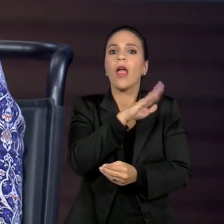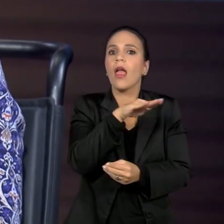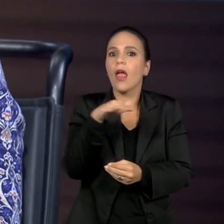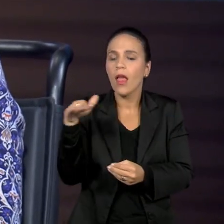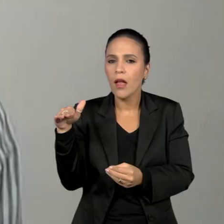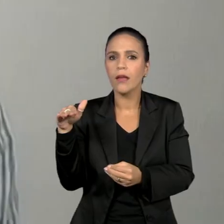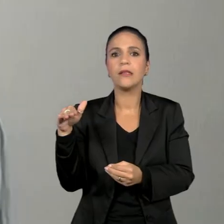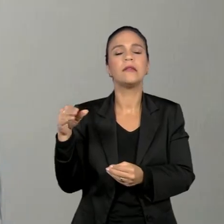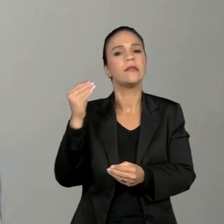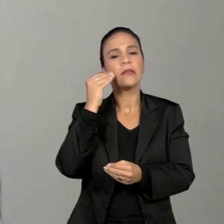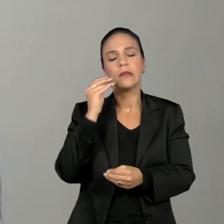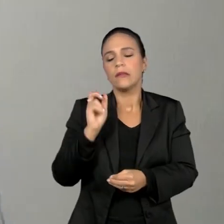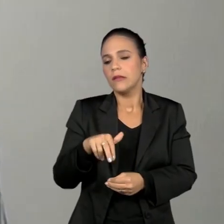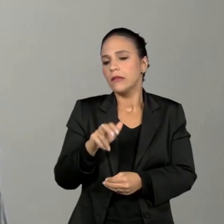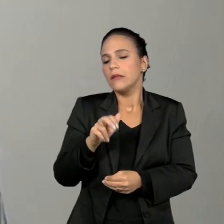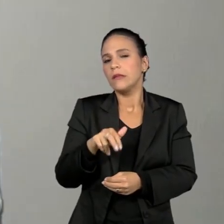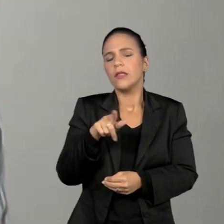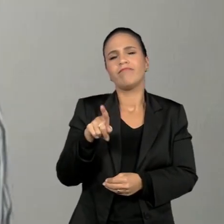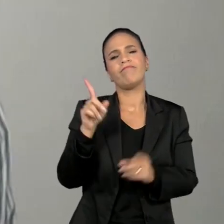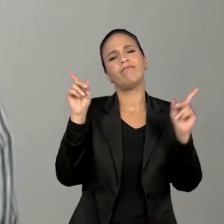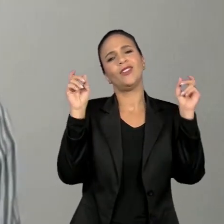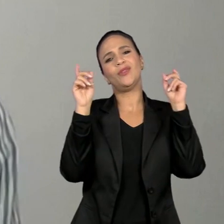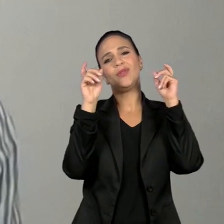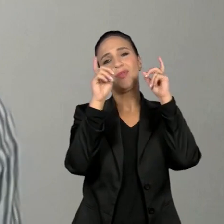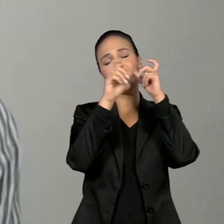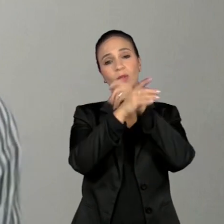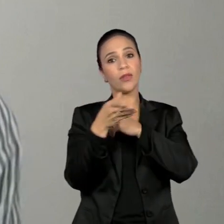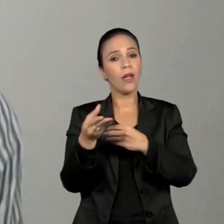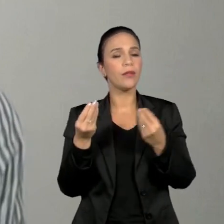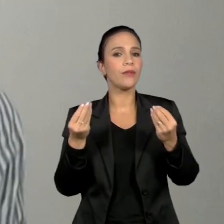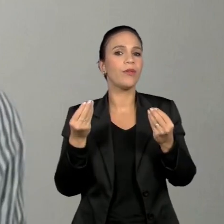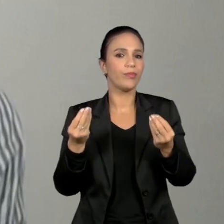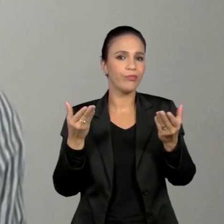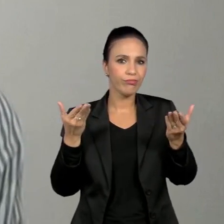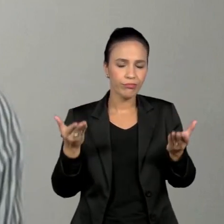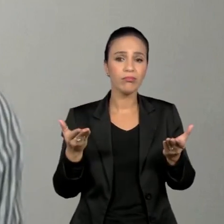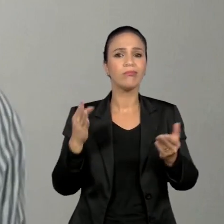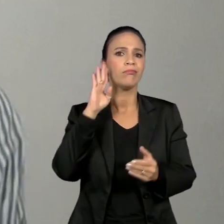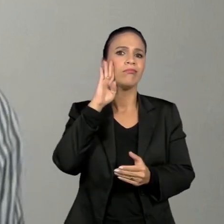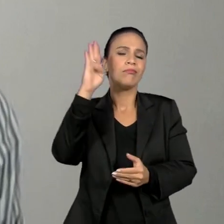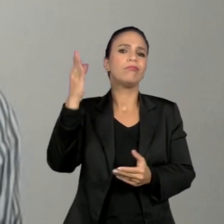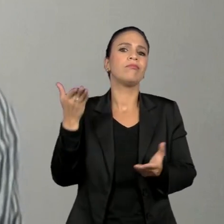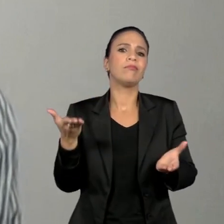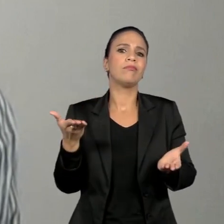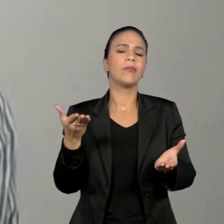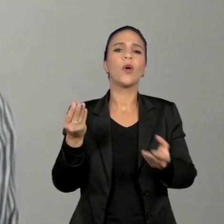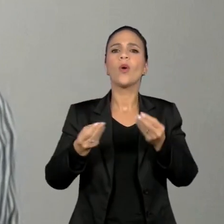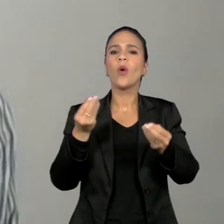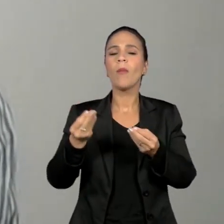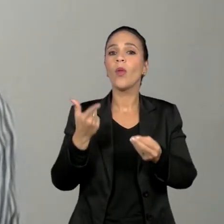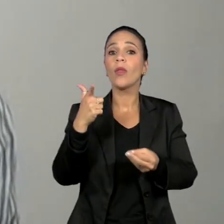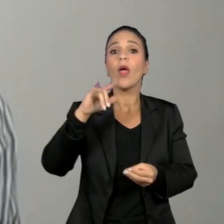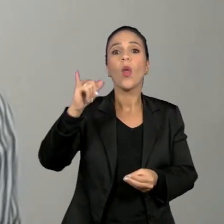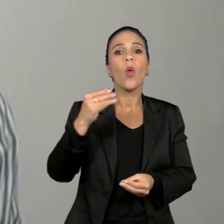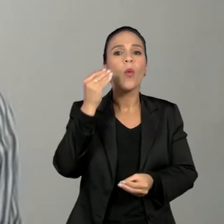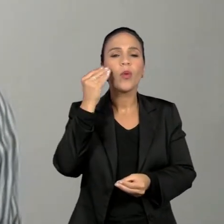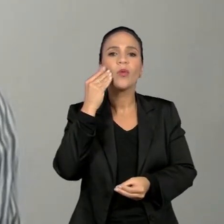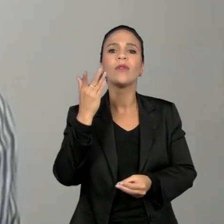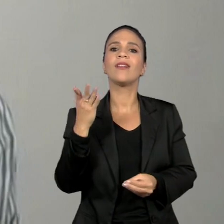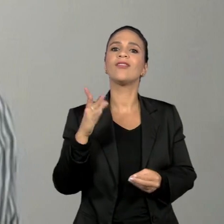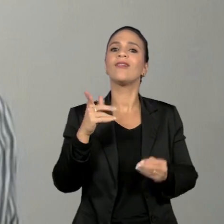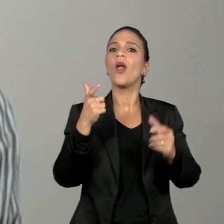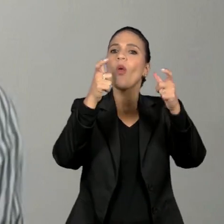observou uma mudança justamente nos perfis, enquanto no momento inicial da migração tem a tendência a